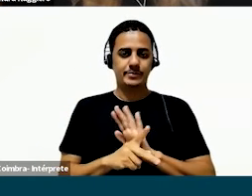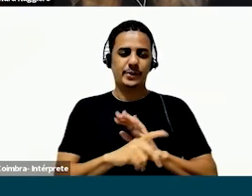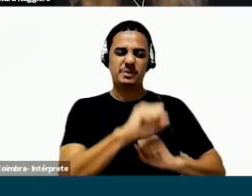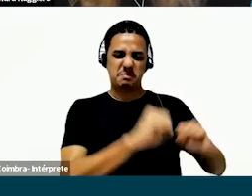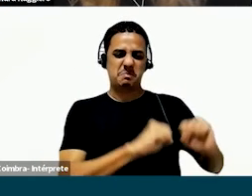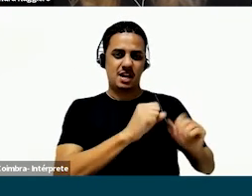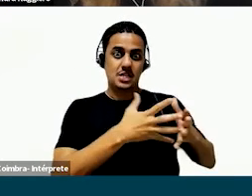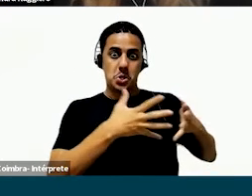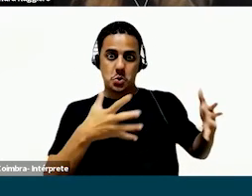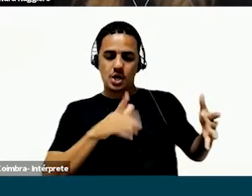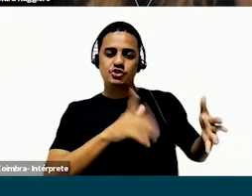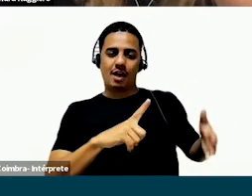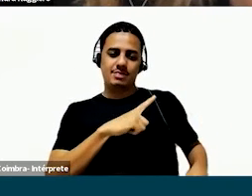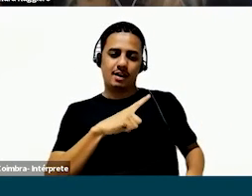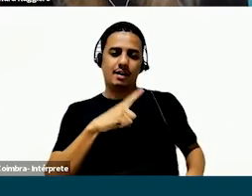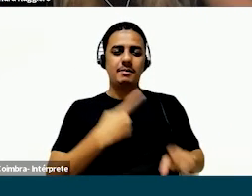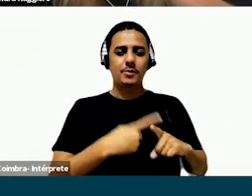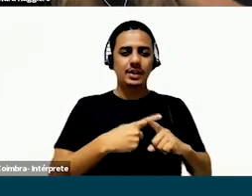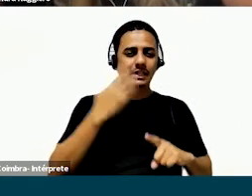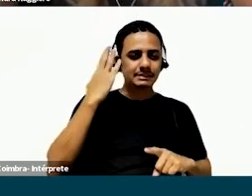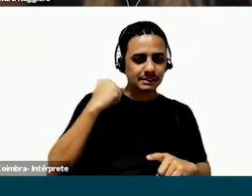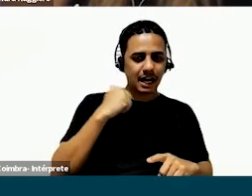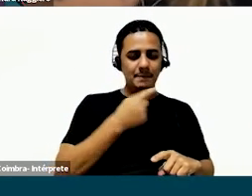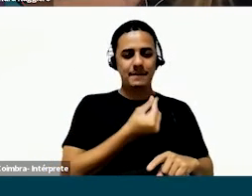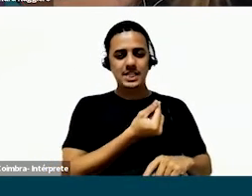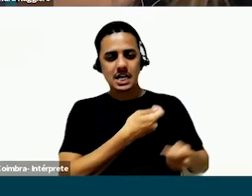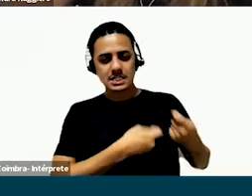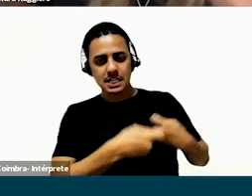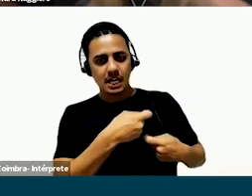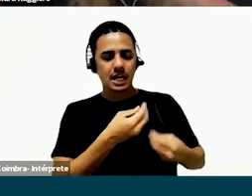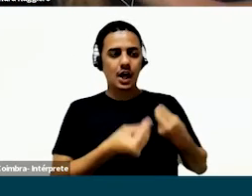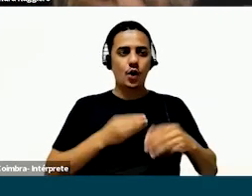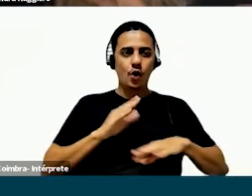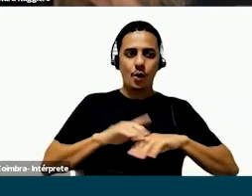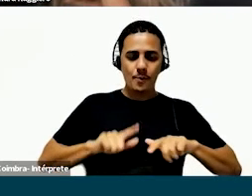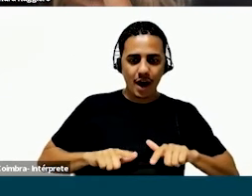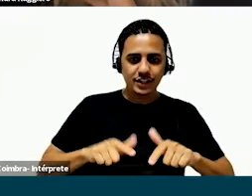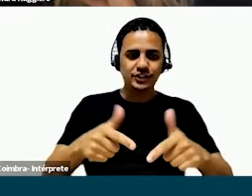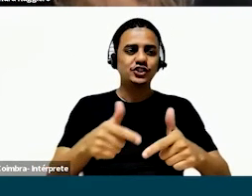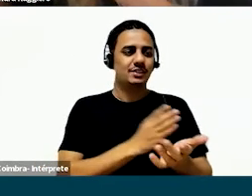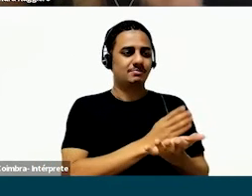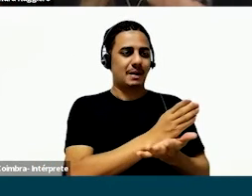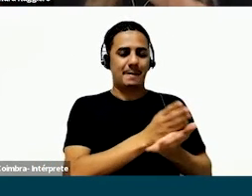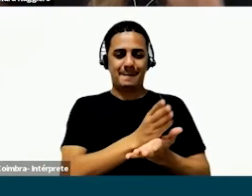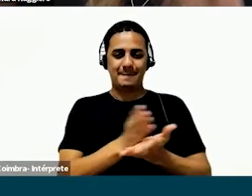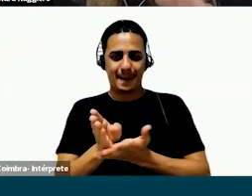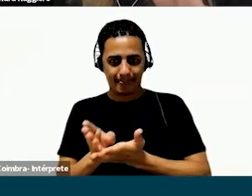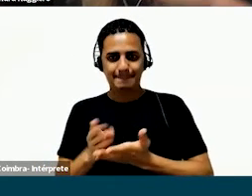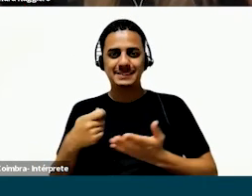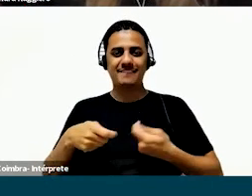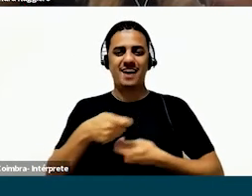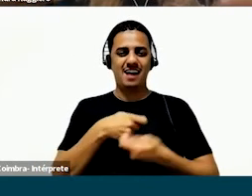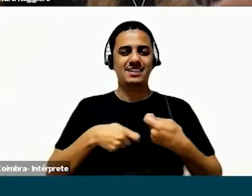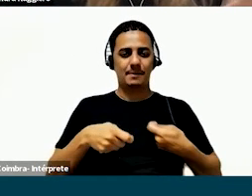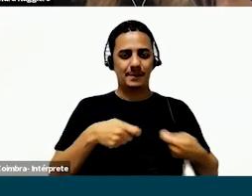de empresas talvez maiores que já sabem por que estão desse jeito aqui, como agir nesse momento para